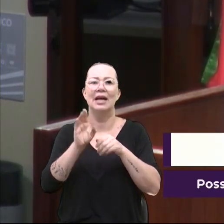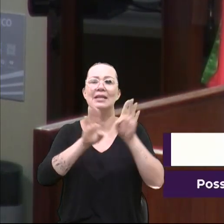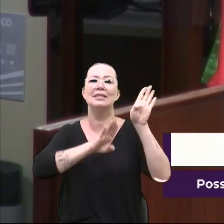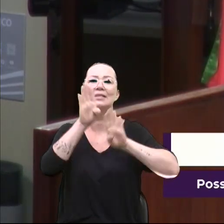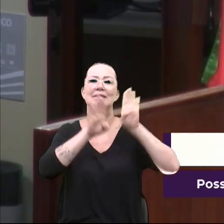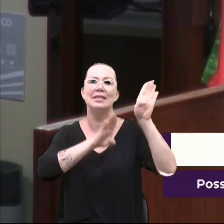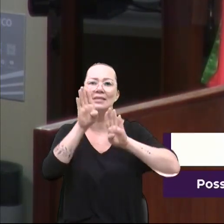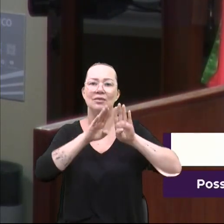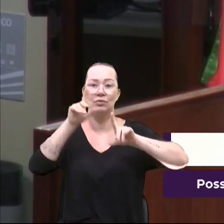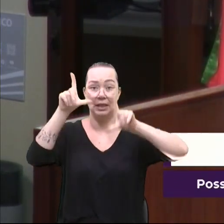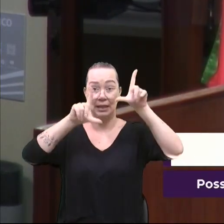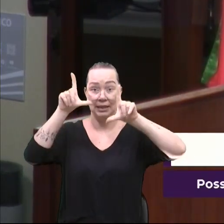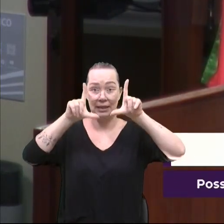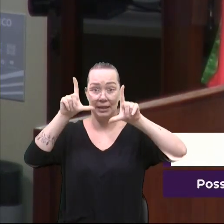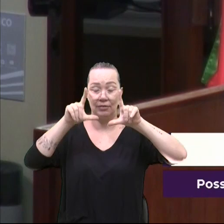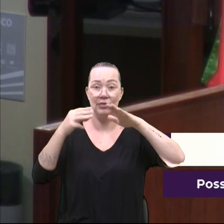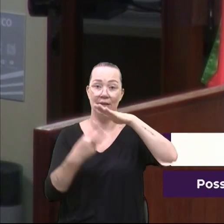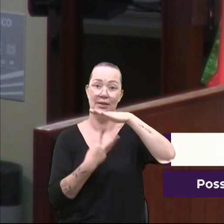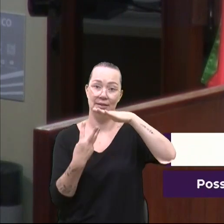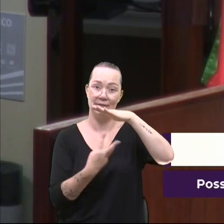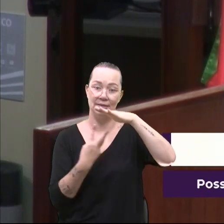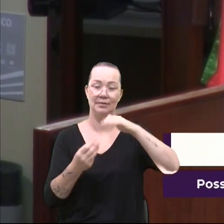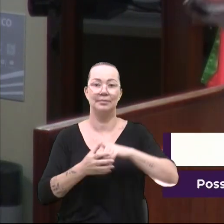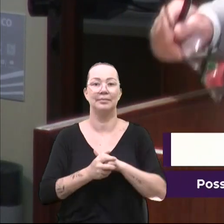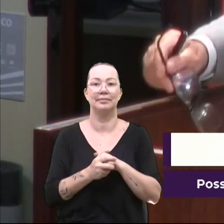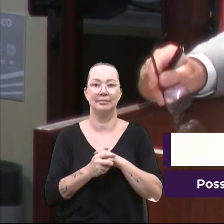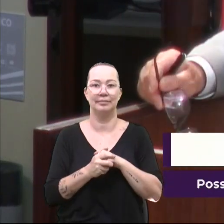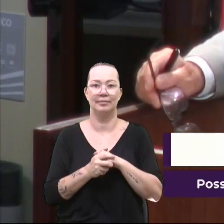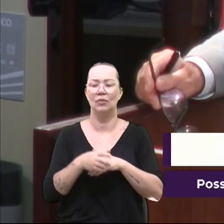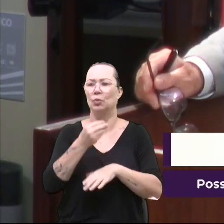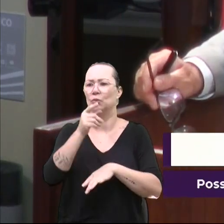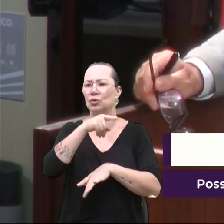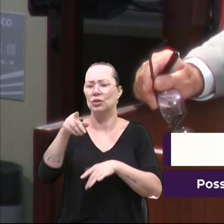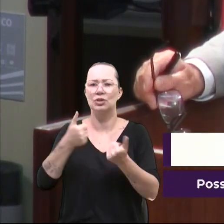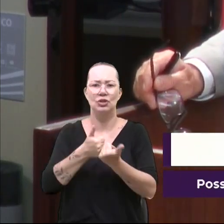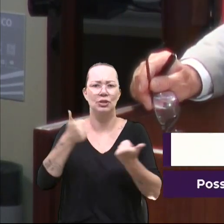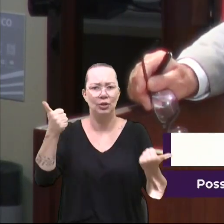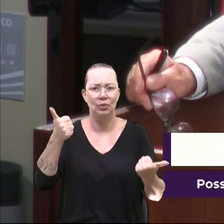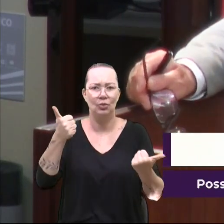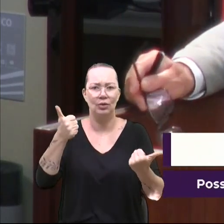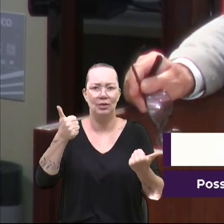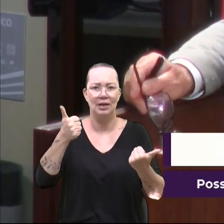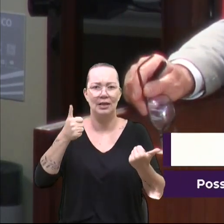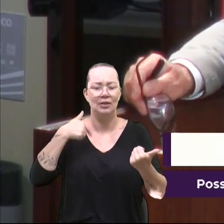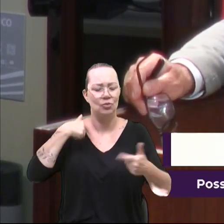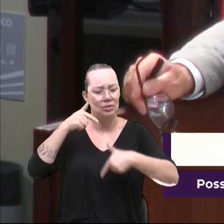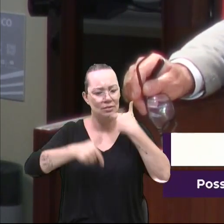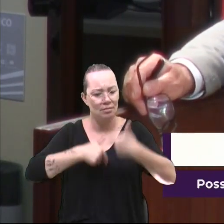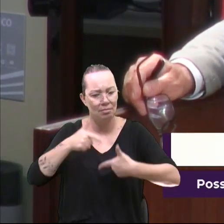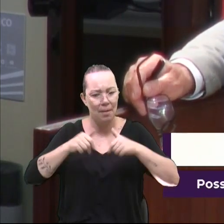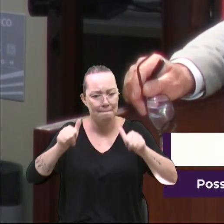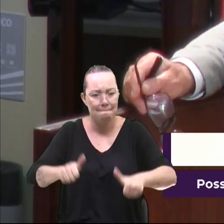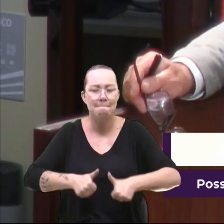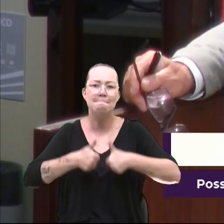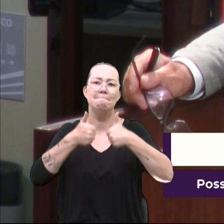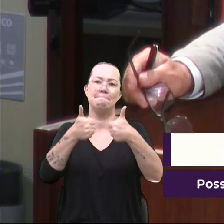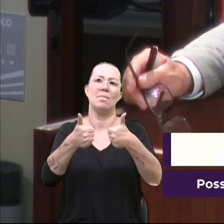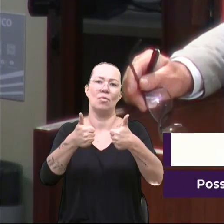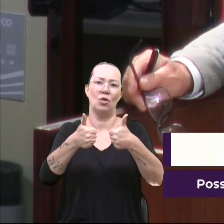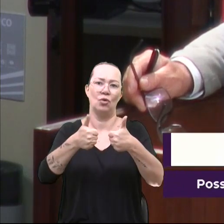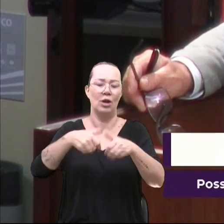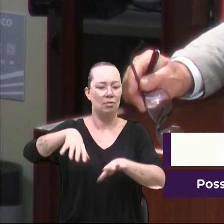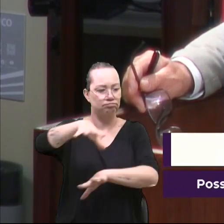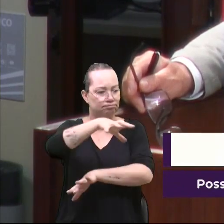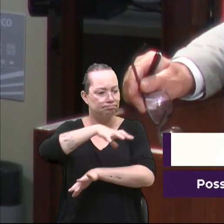Muitas ações com a nossa direção nós conduzimos para melhorar nosso ambiente de